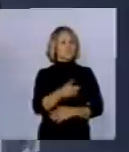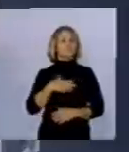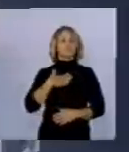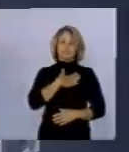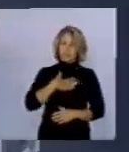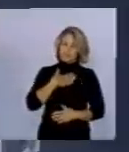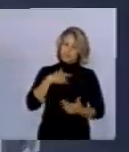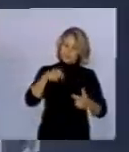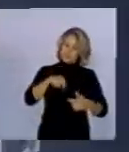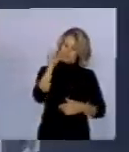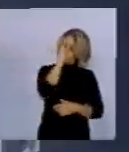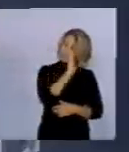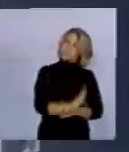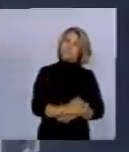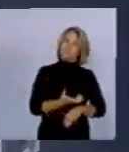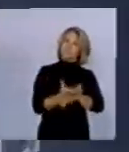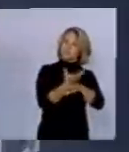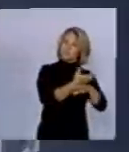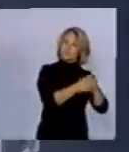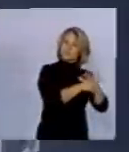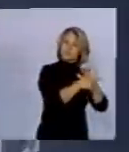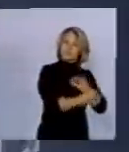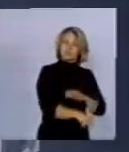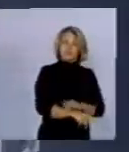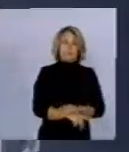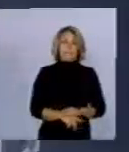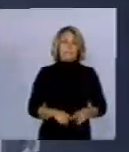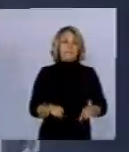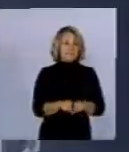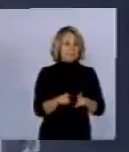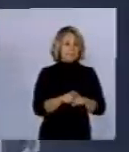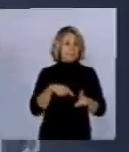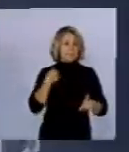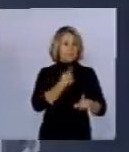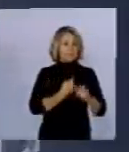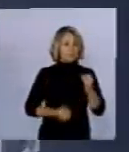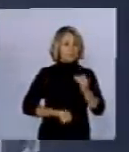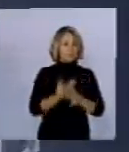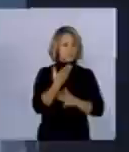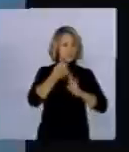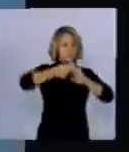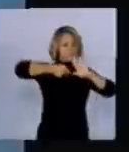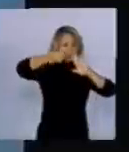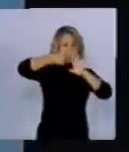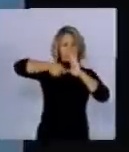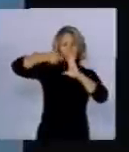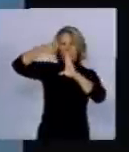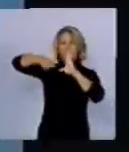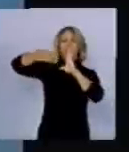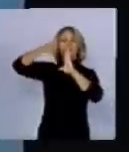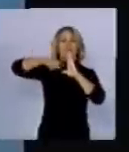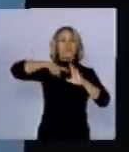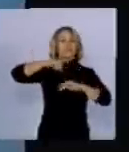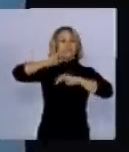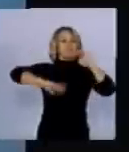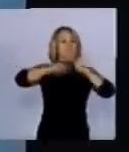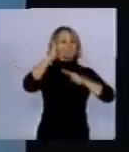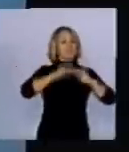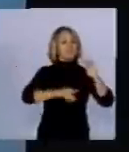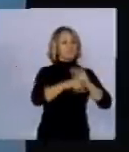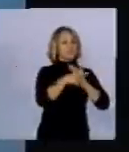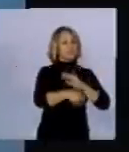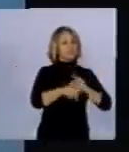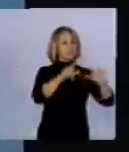nosso conteúdo e também a nossa produção eh tem muita qualidade pra televisão